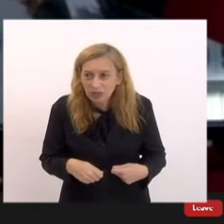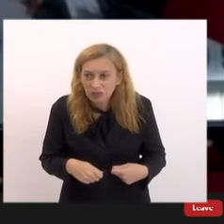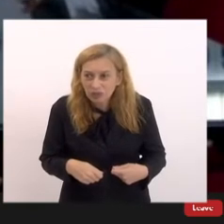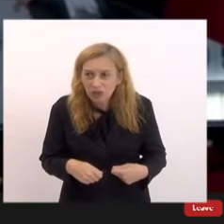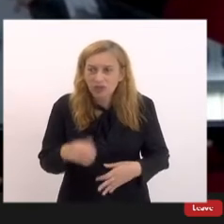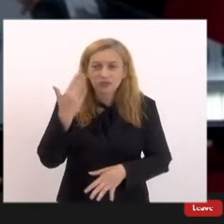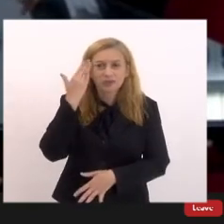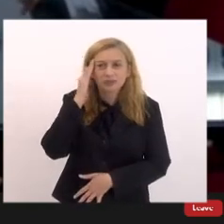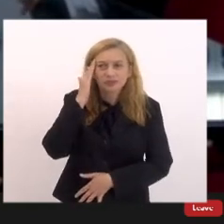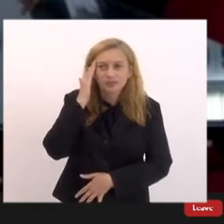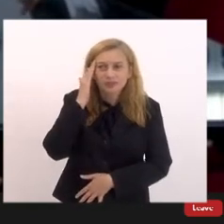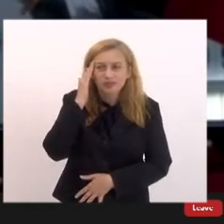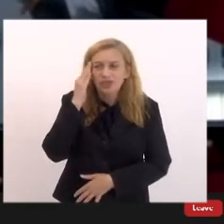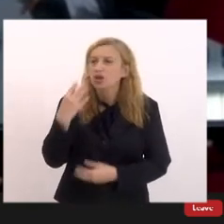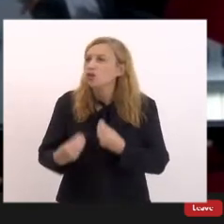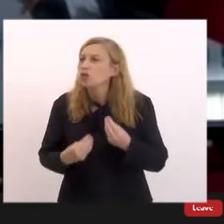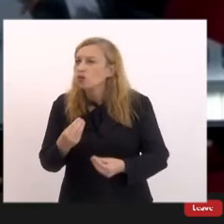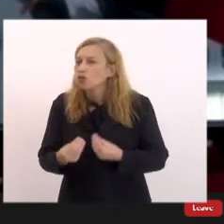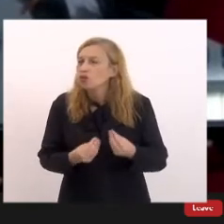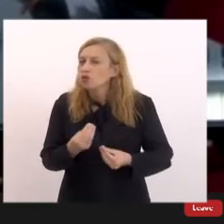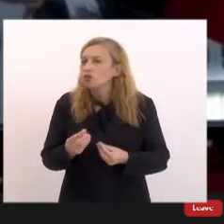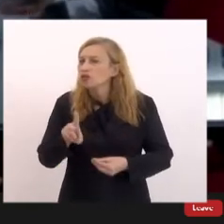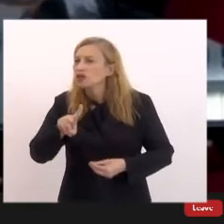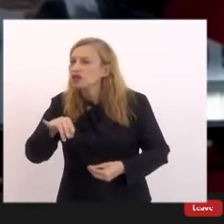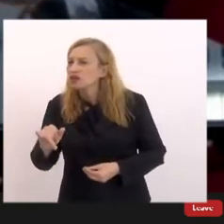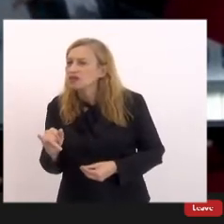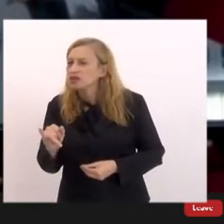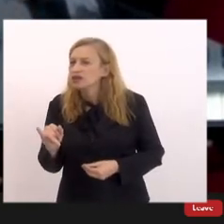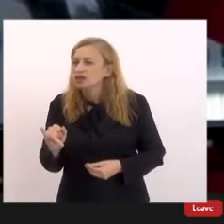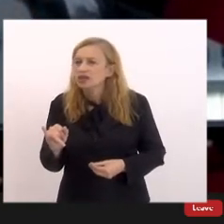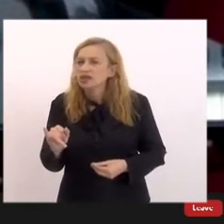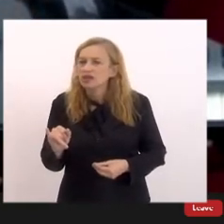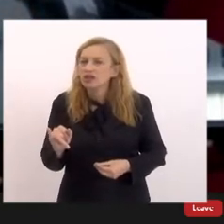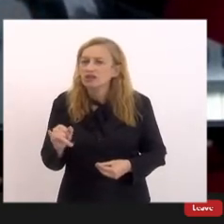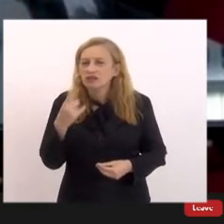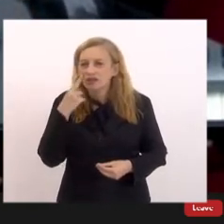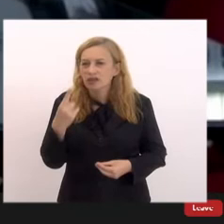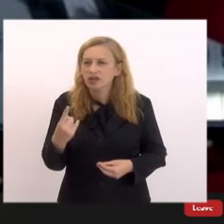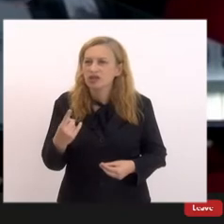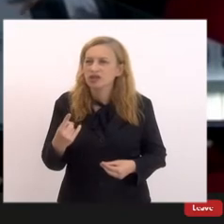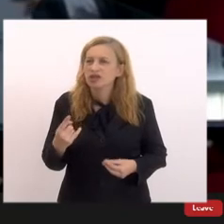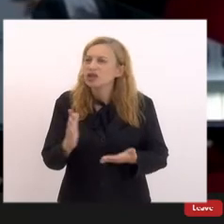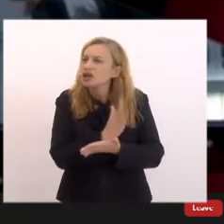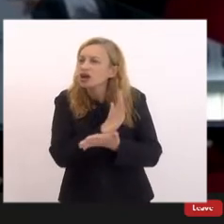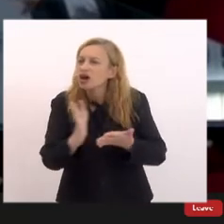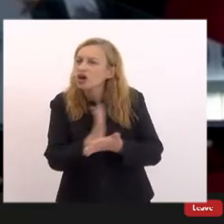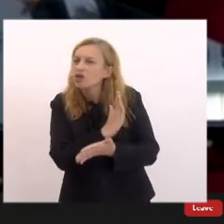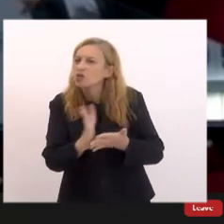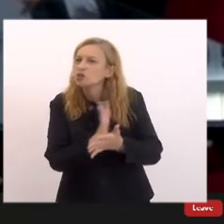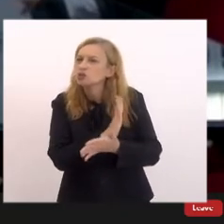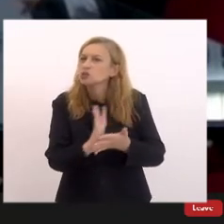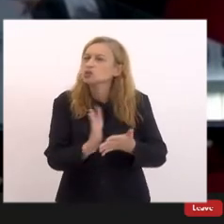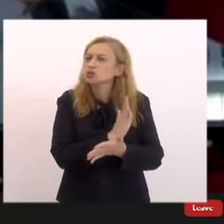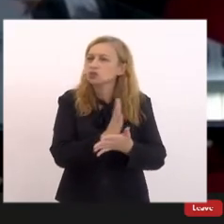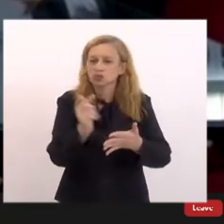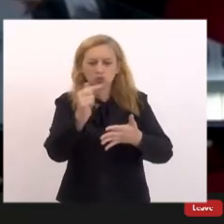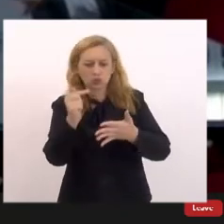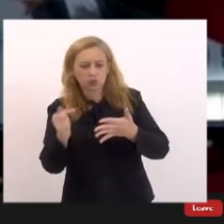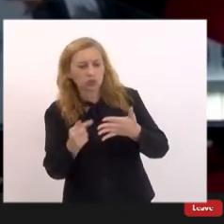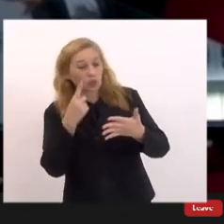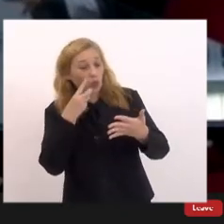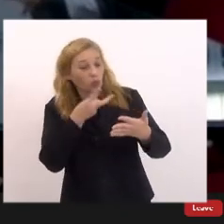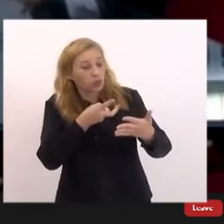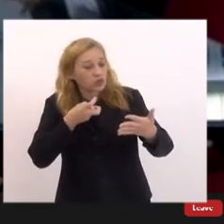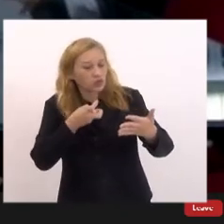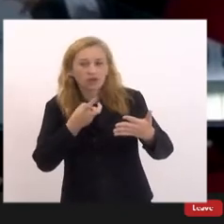entender como que a gente vai estar vendo e revendo isso. Tem alguns aspectos que a gente tem que levar em consideração que,